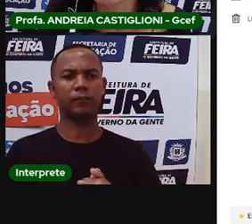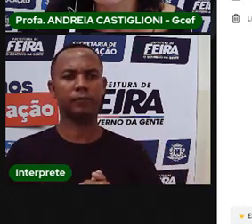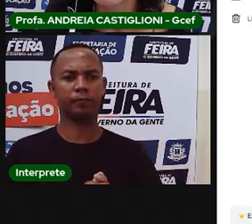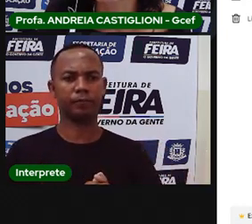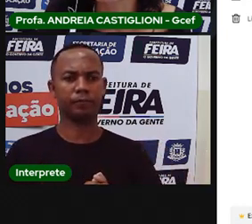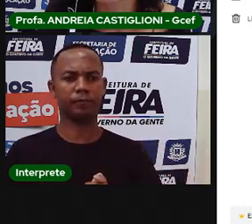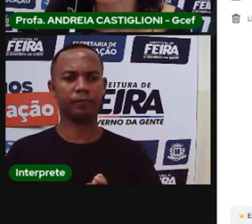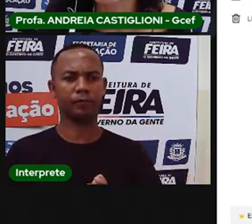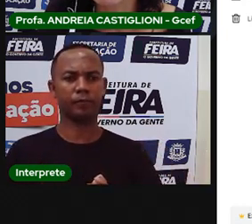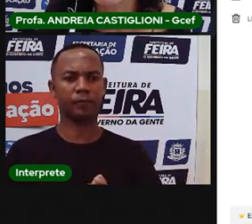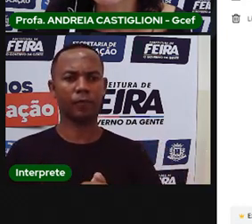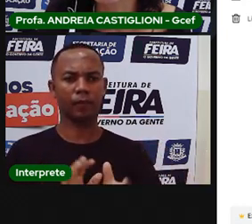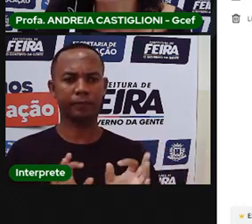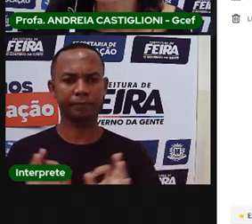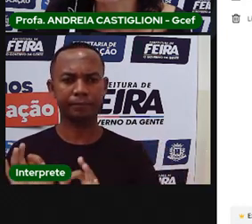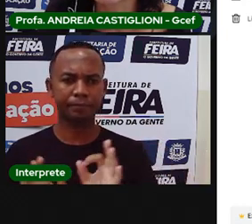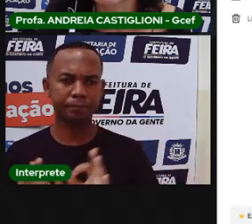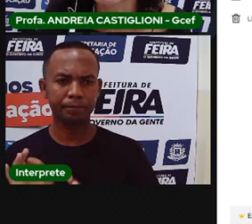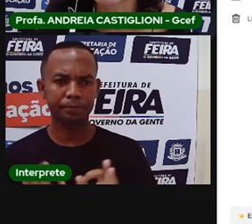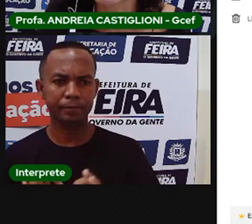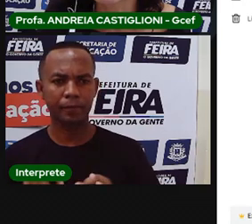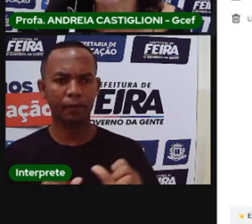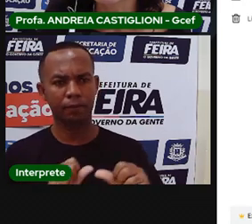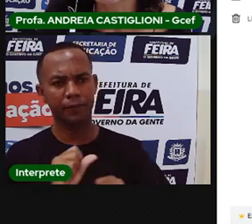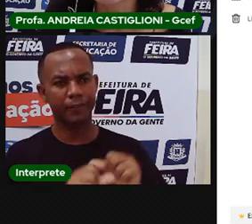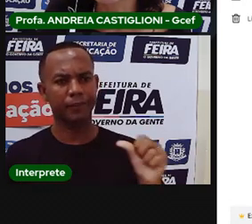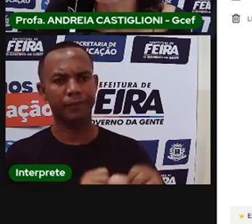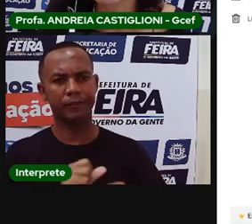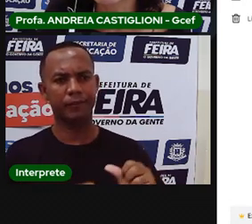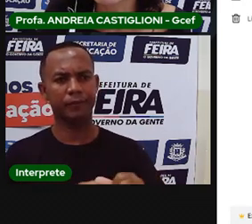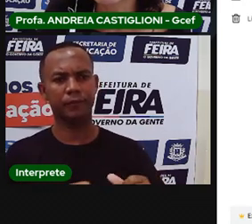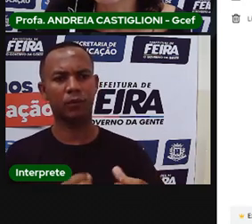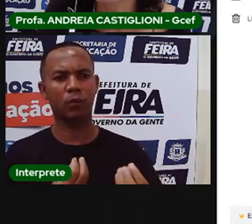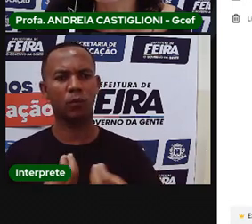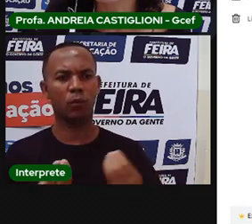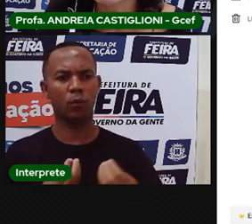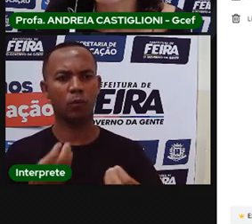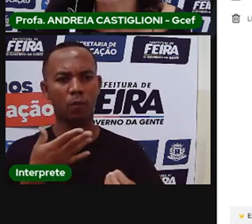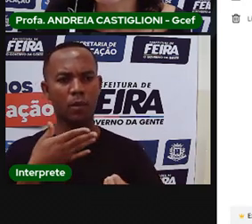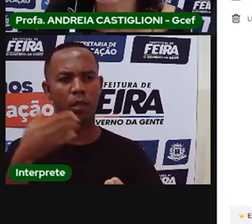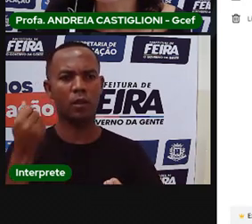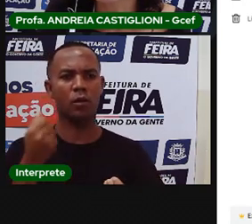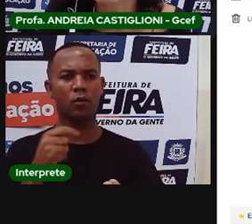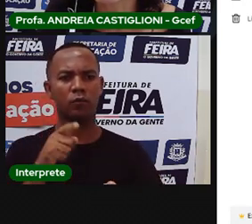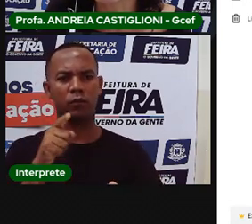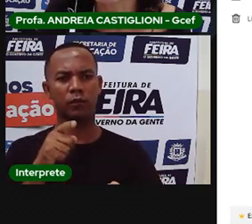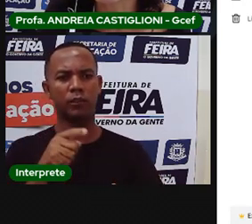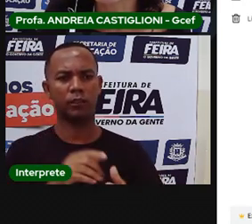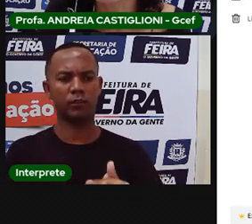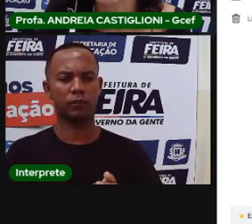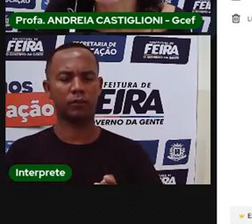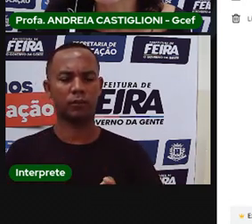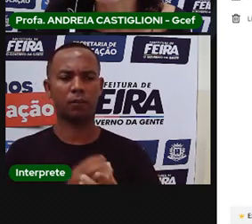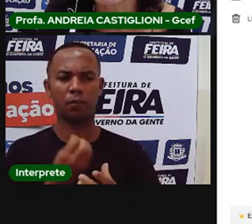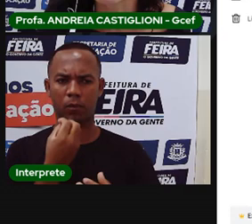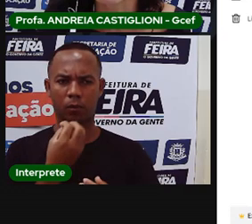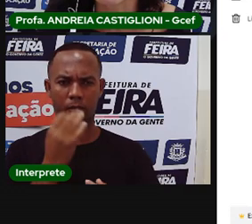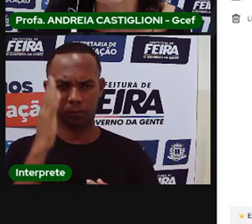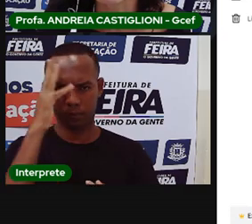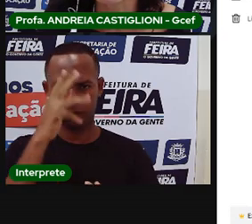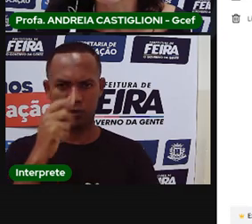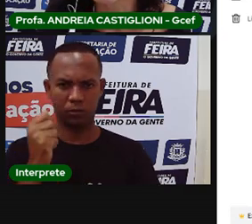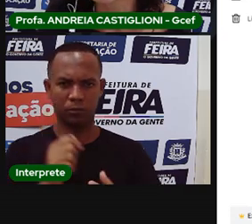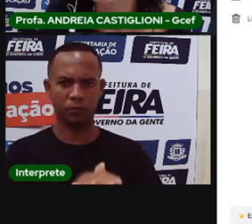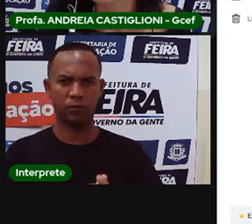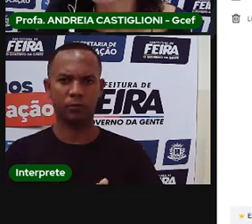ó, ajustar, virar, como ficar melhor para vocês. Olha só como ficou bem bonito aqui nosso